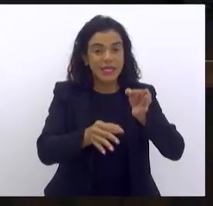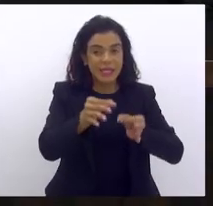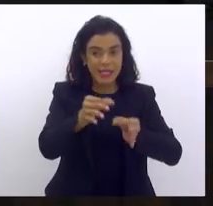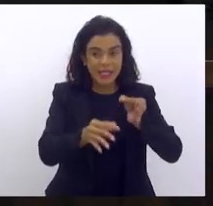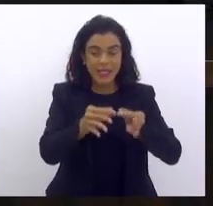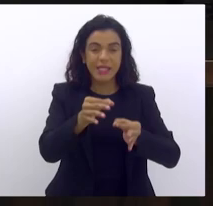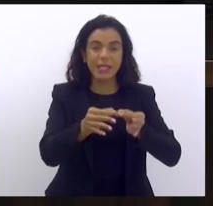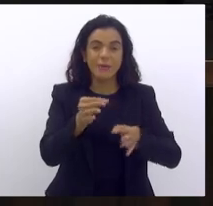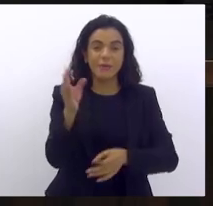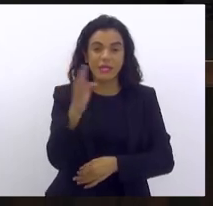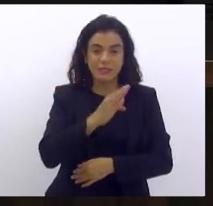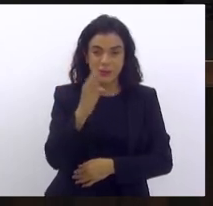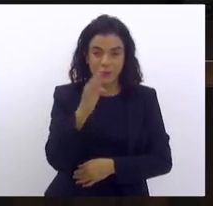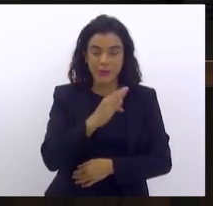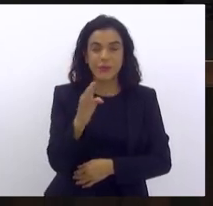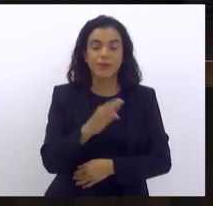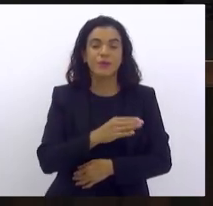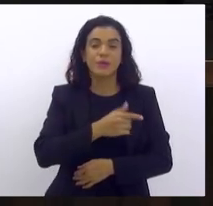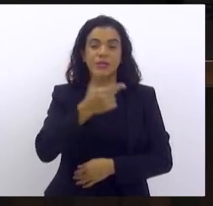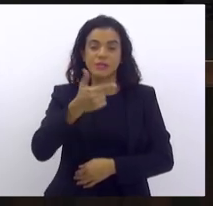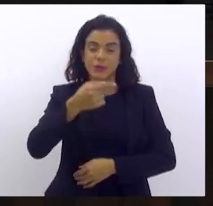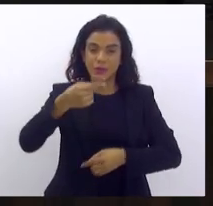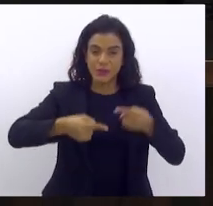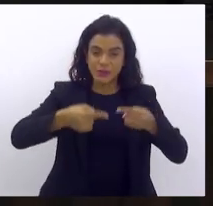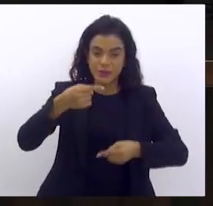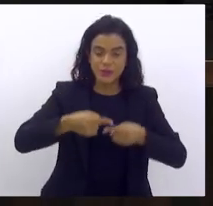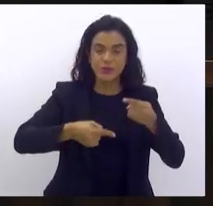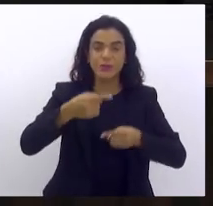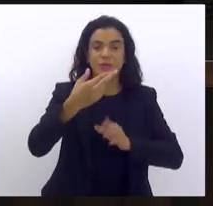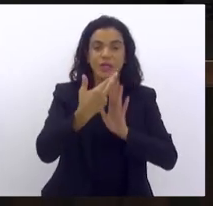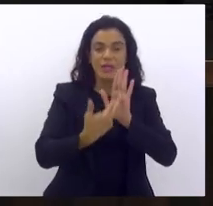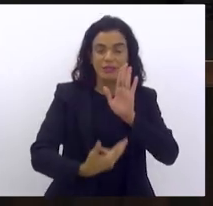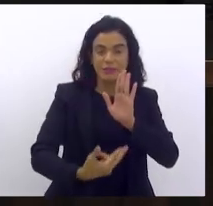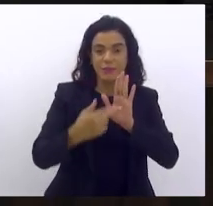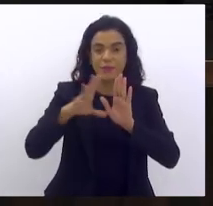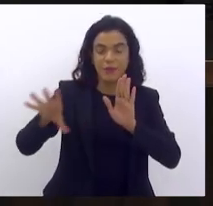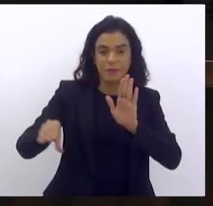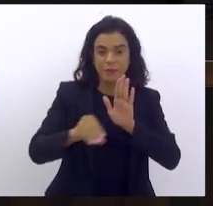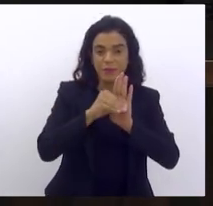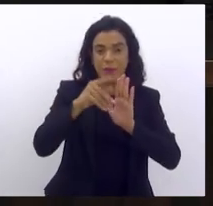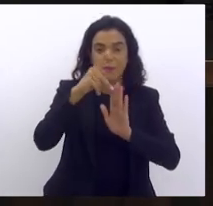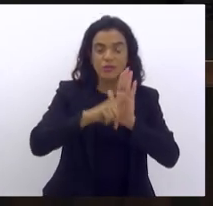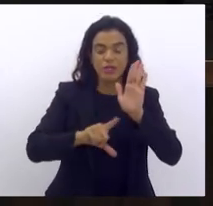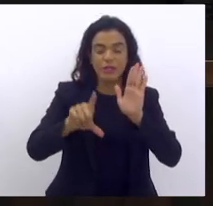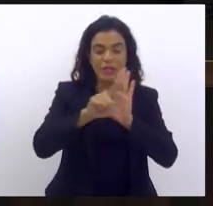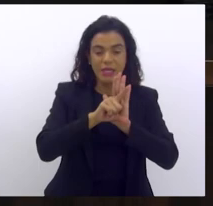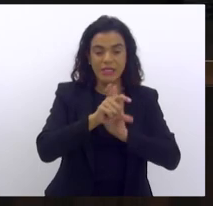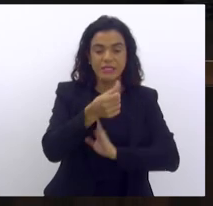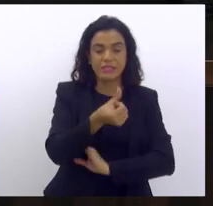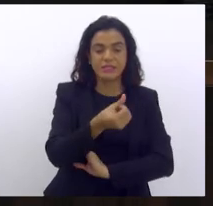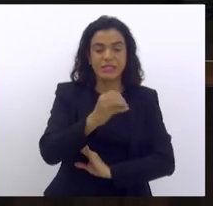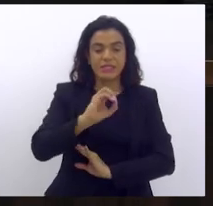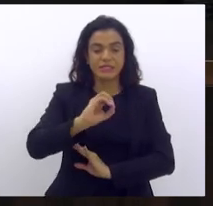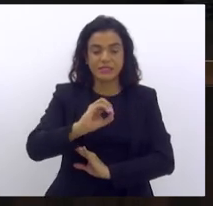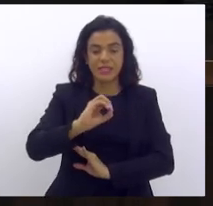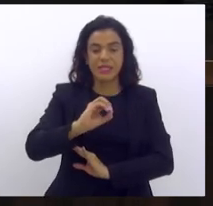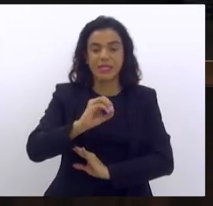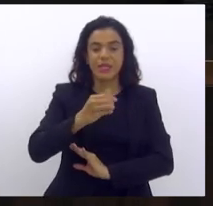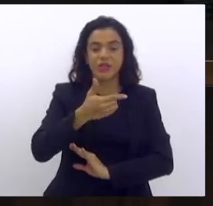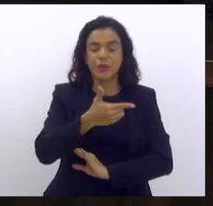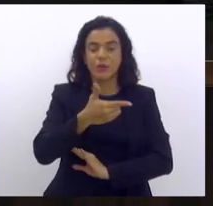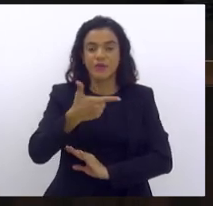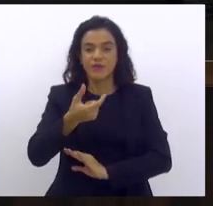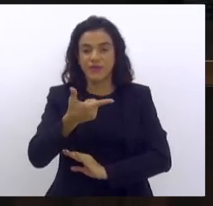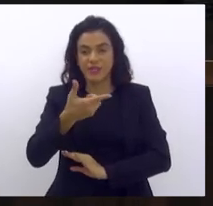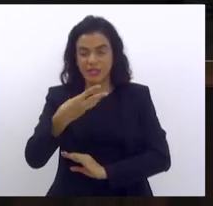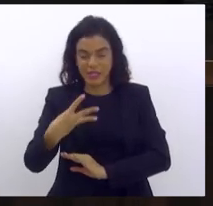em tramitação ordinária. Em segunda discussão, redação do vencido assim emendado. Projeto de lei número 60/2023, de